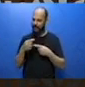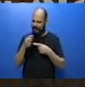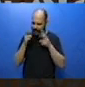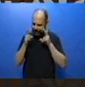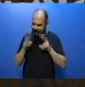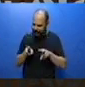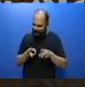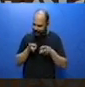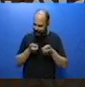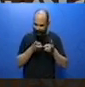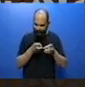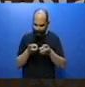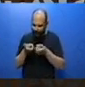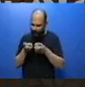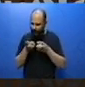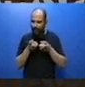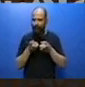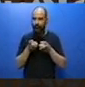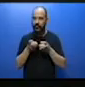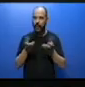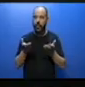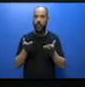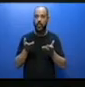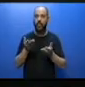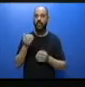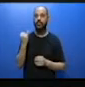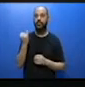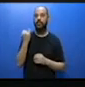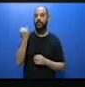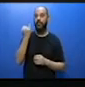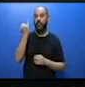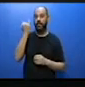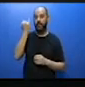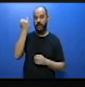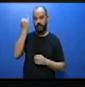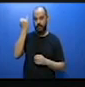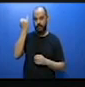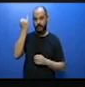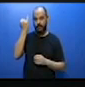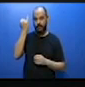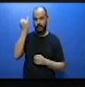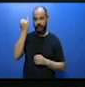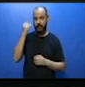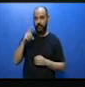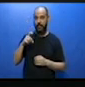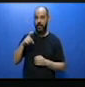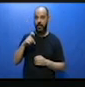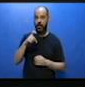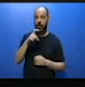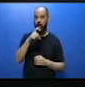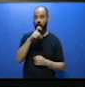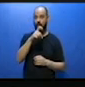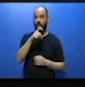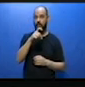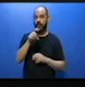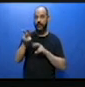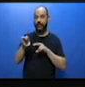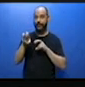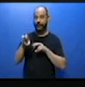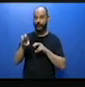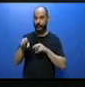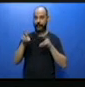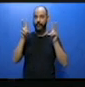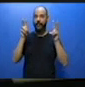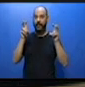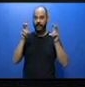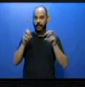E hoje nós vamos ver a importância das minhocas na agricultura. Professora, o que tem uma coisa a ver com